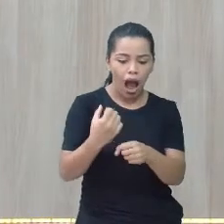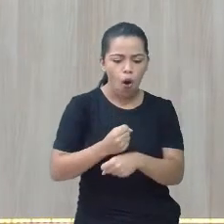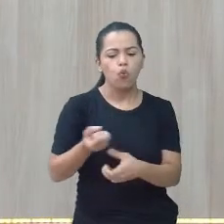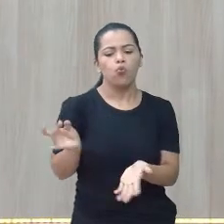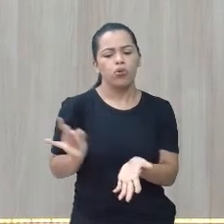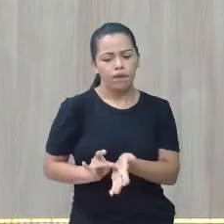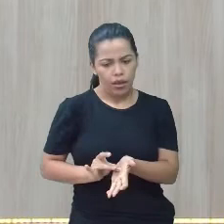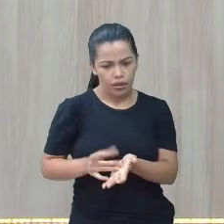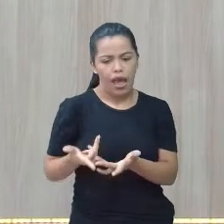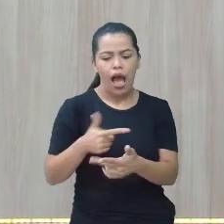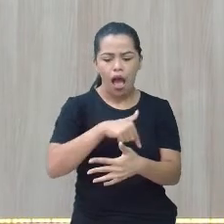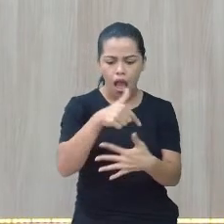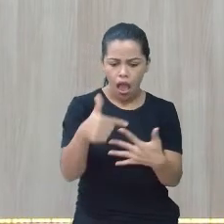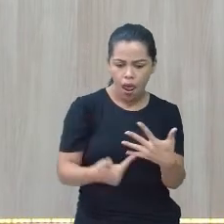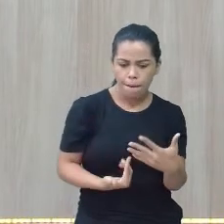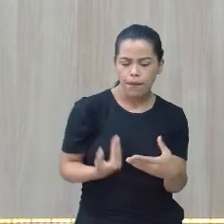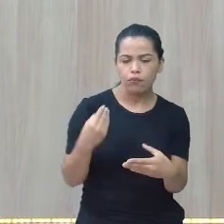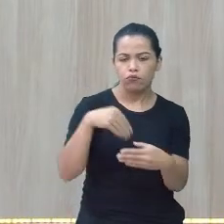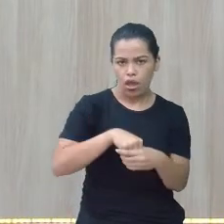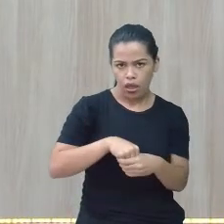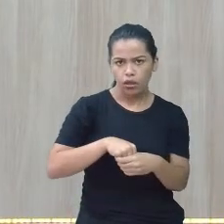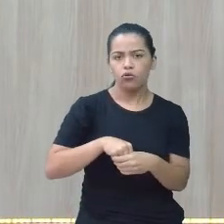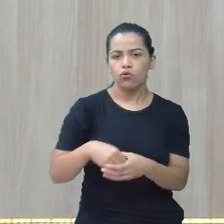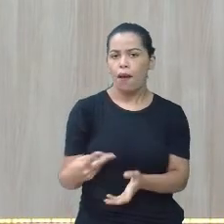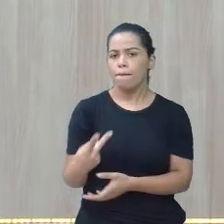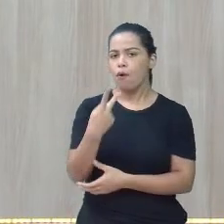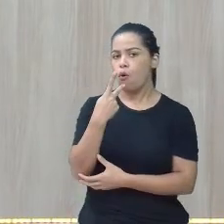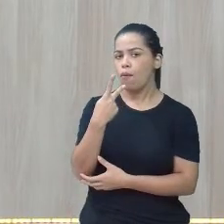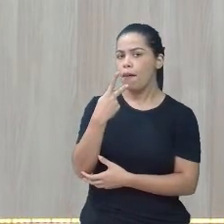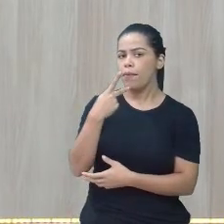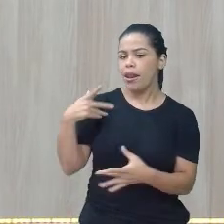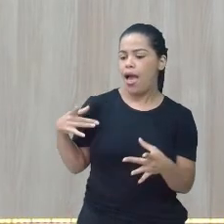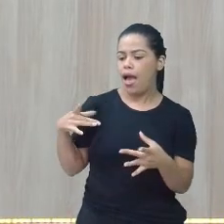os elementos da probabilidade. Então, a probabilidade ela está